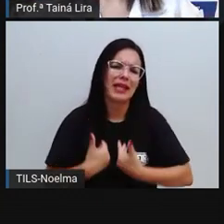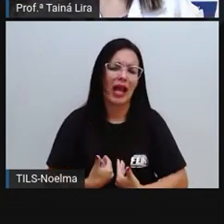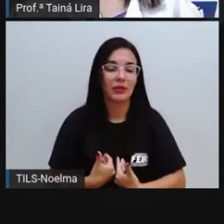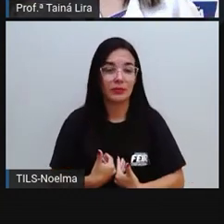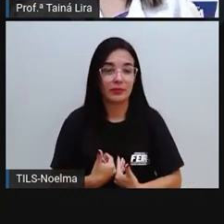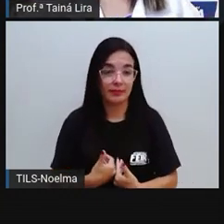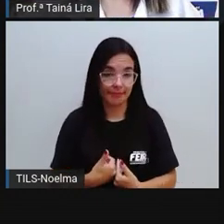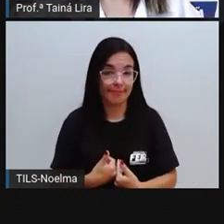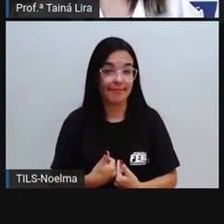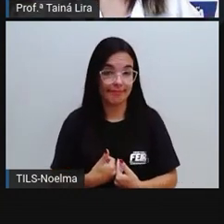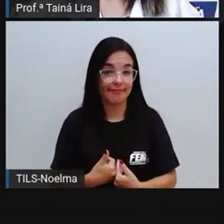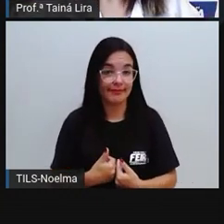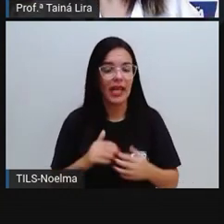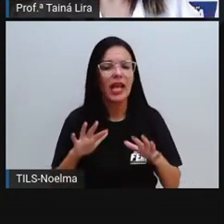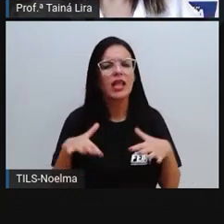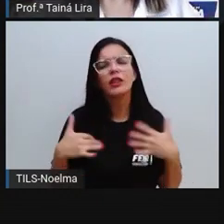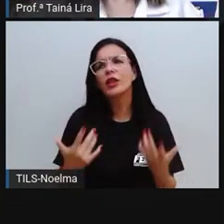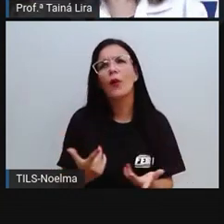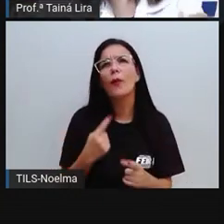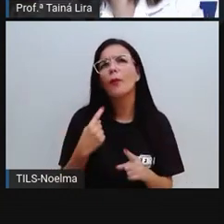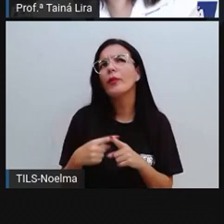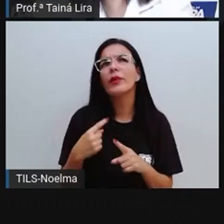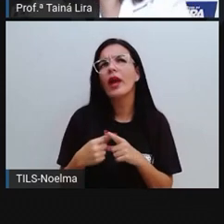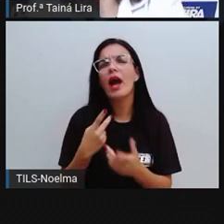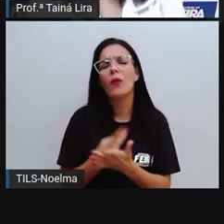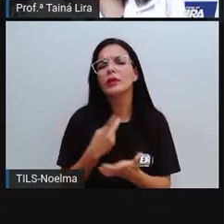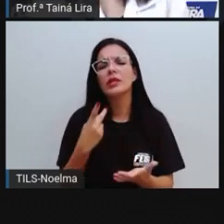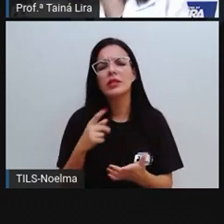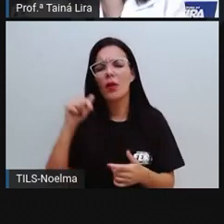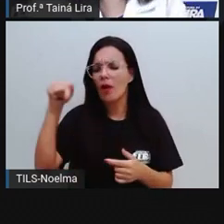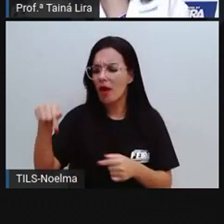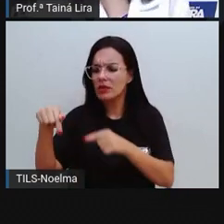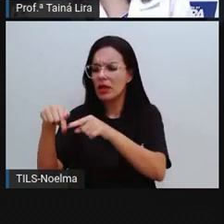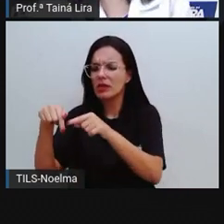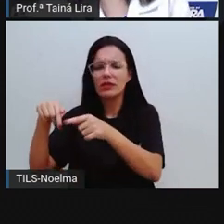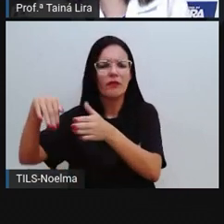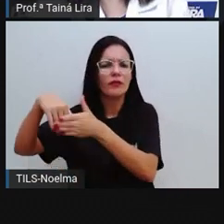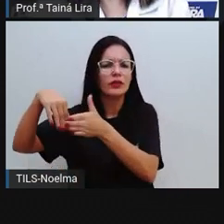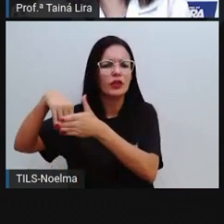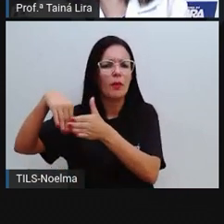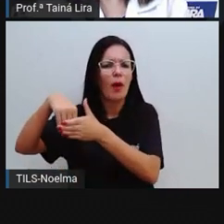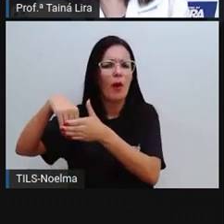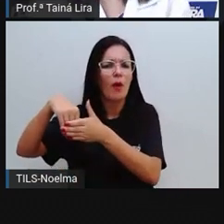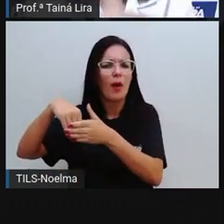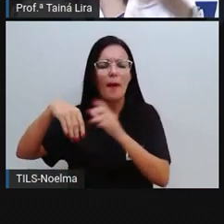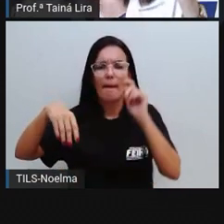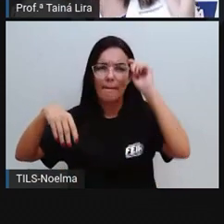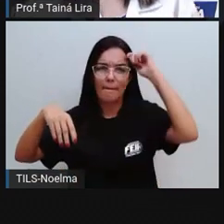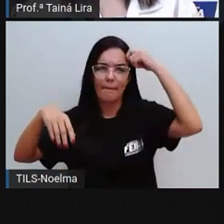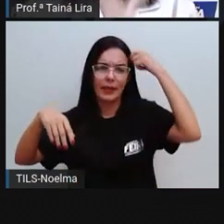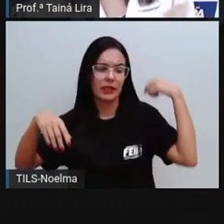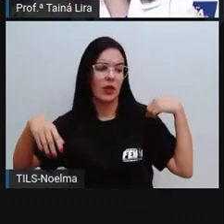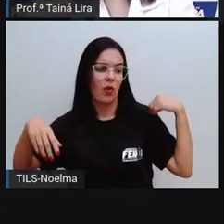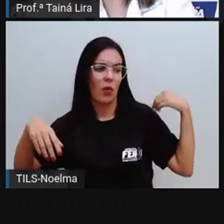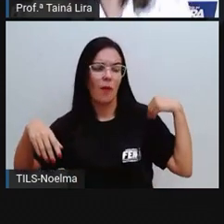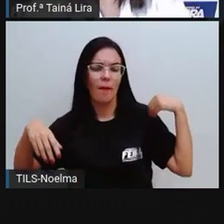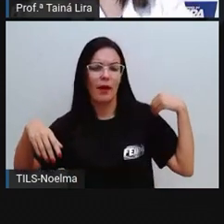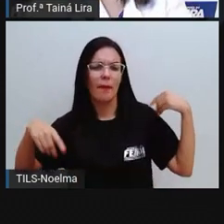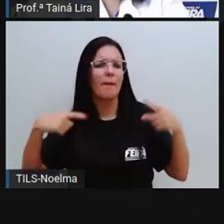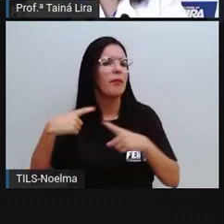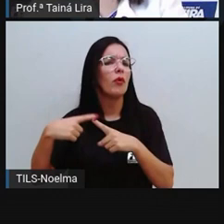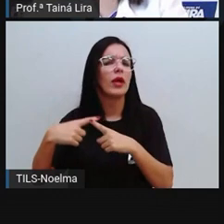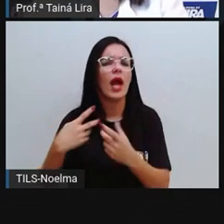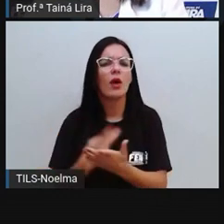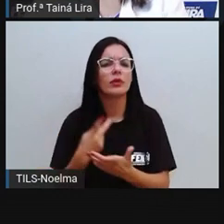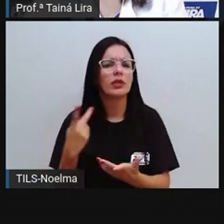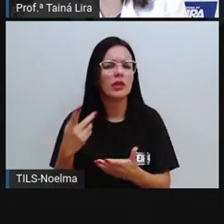cansados. Segundo ano, por que será que isso aconteceu? Eu já pensei aqui, eu preciso da ajuda do segundo ano para a